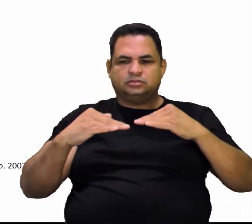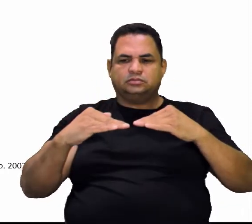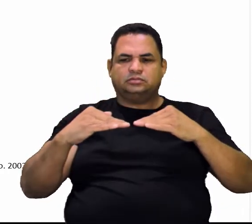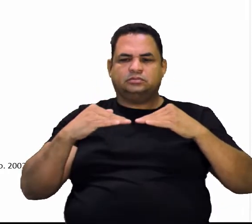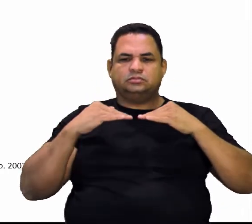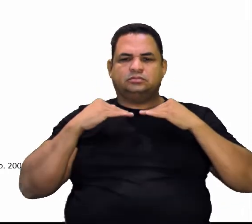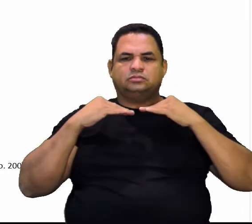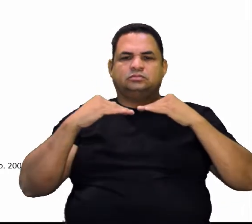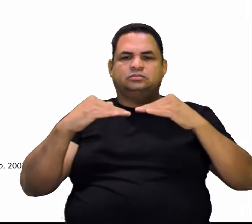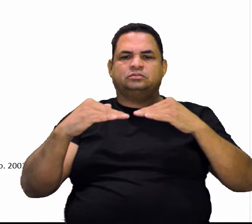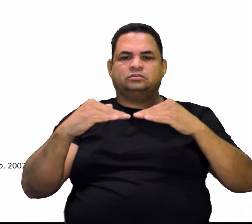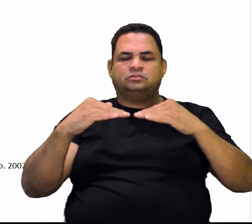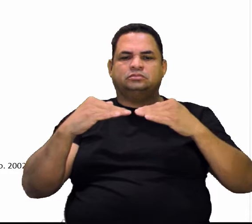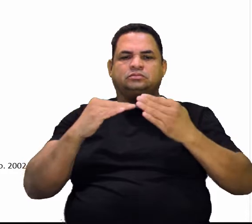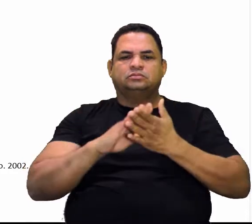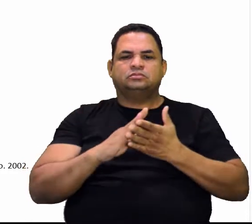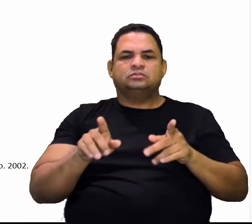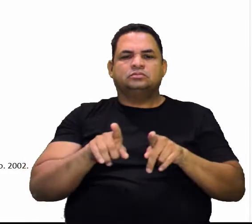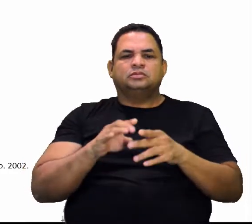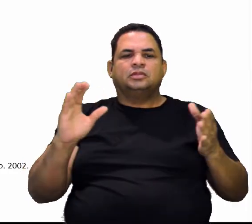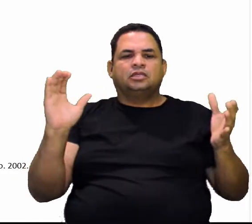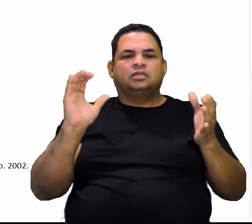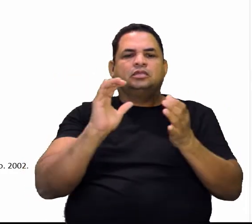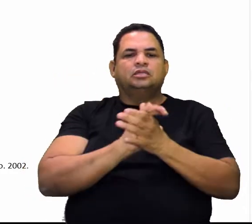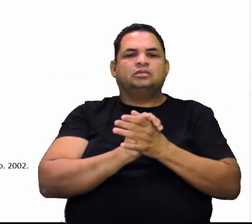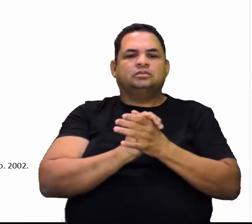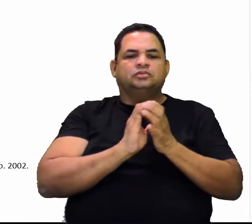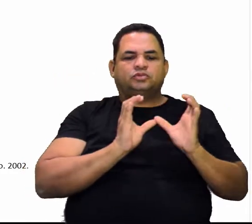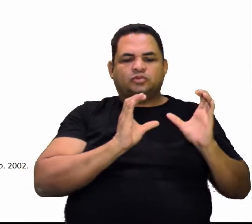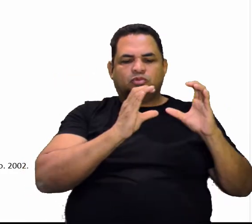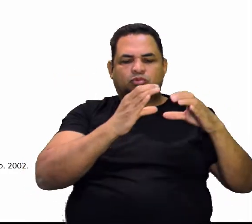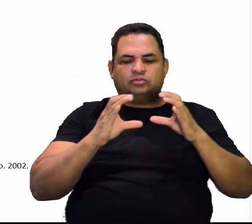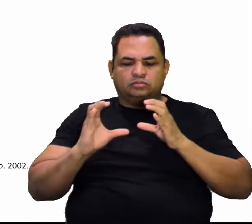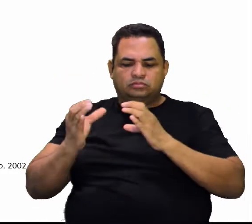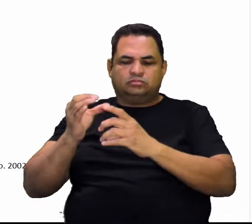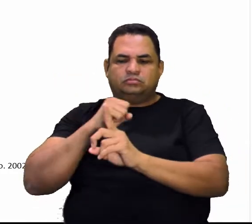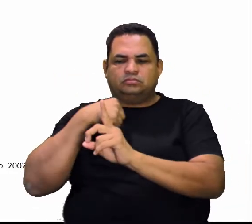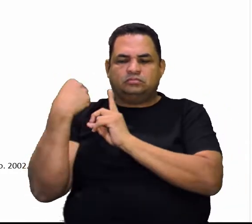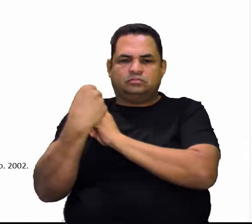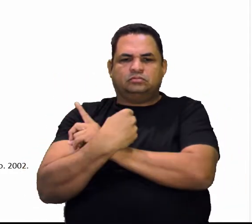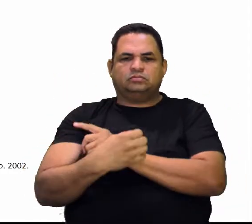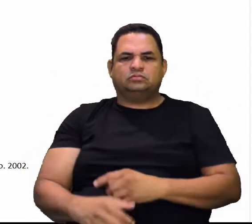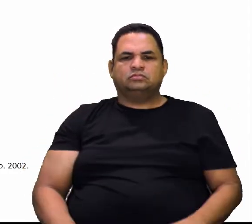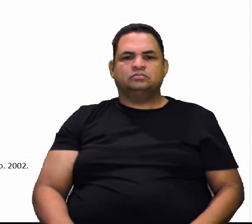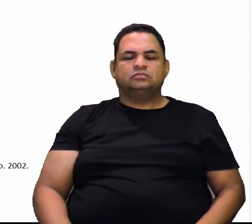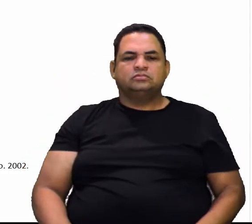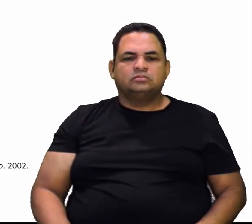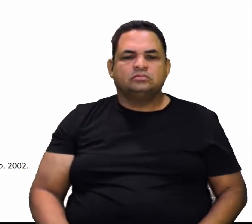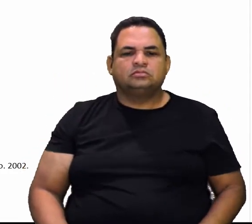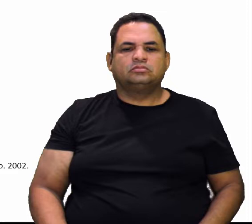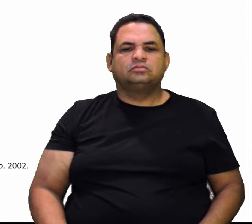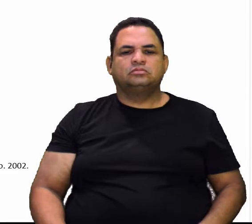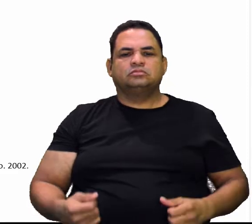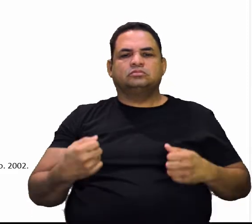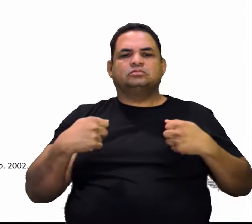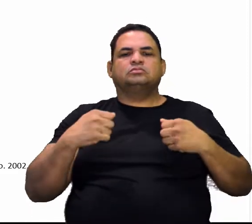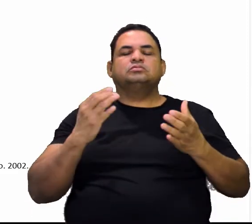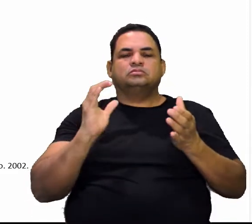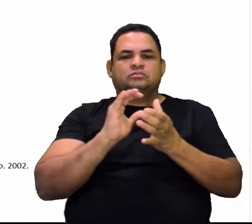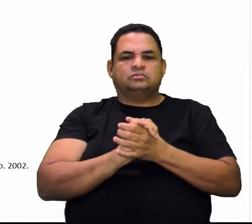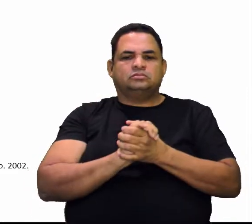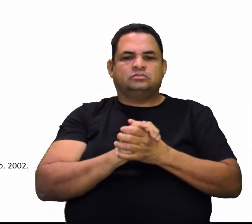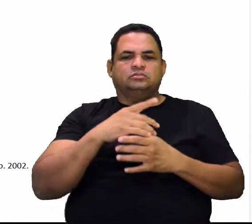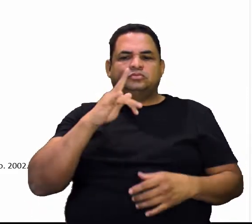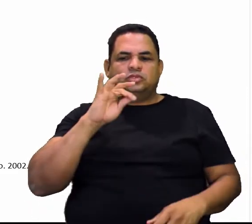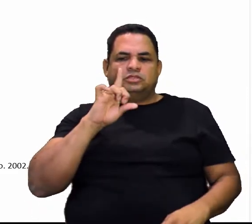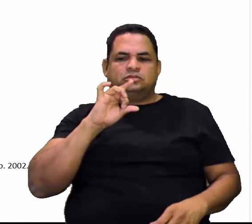igualdade civil e o casamento entre as classes. Então, as classes, elas podiam casar. O